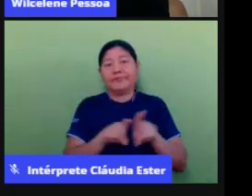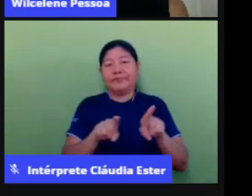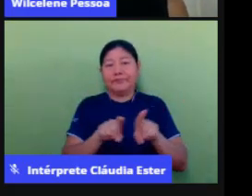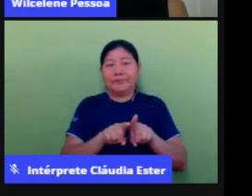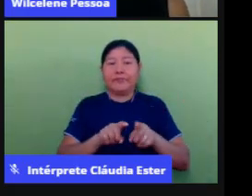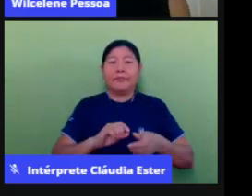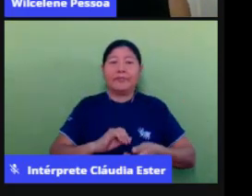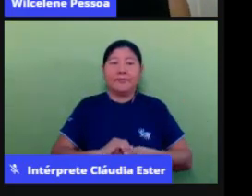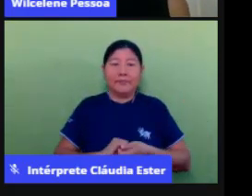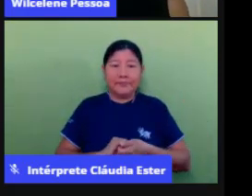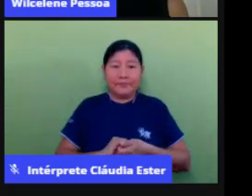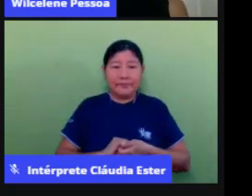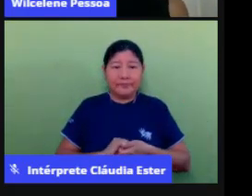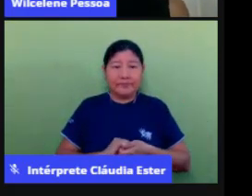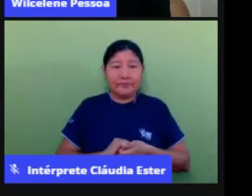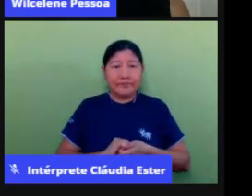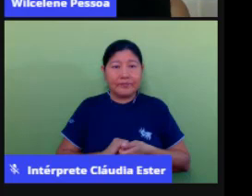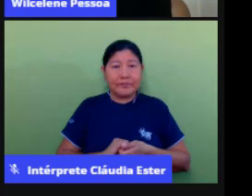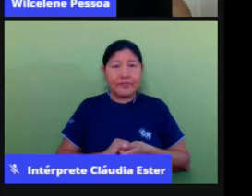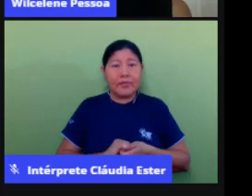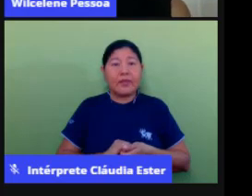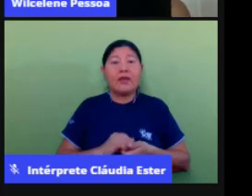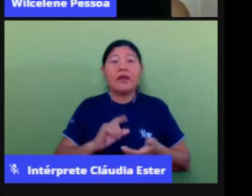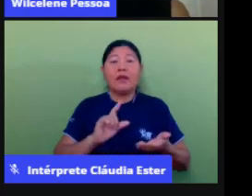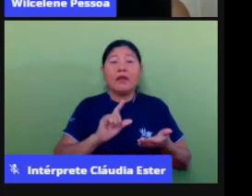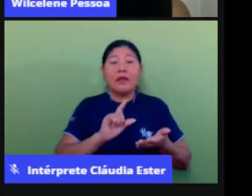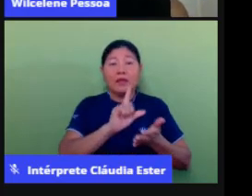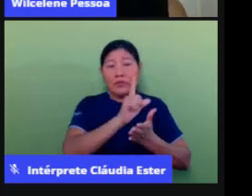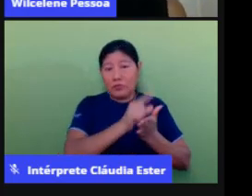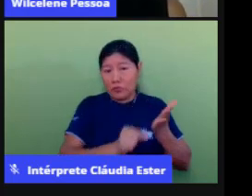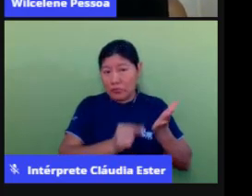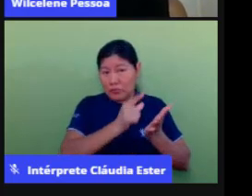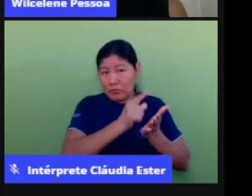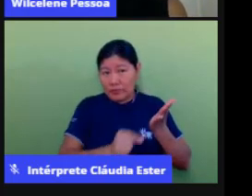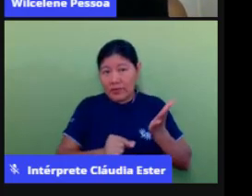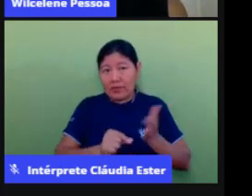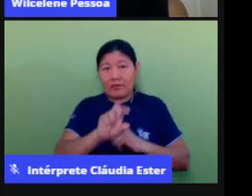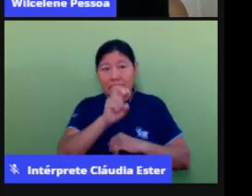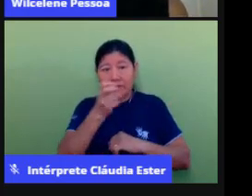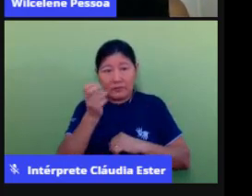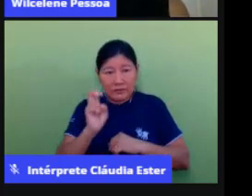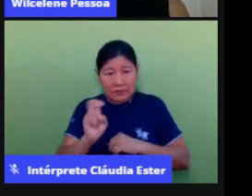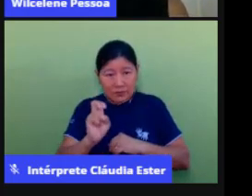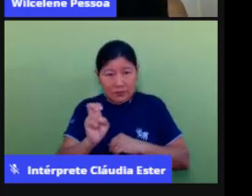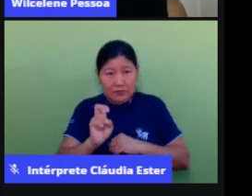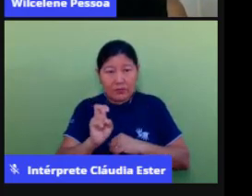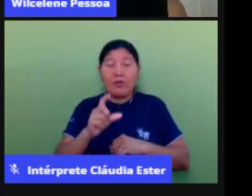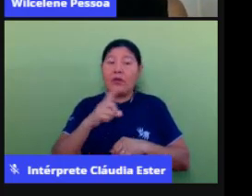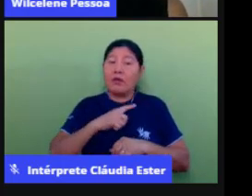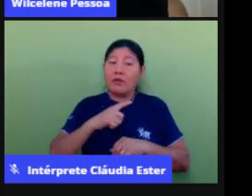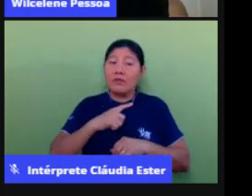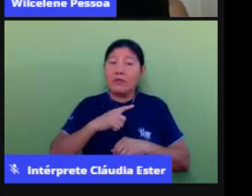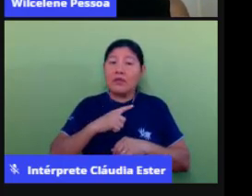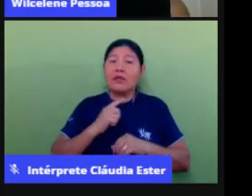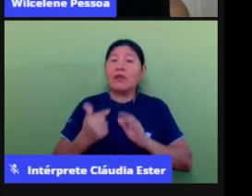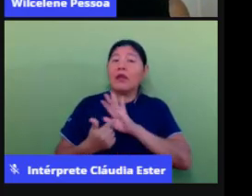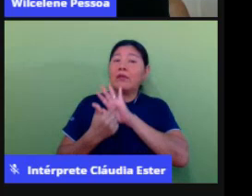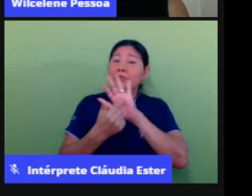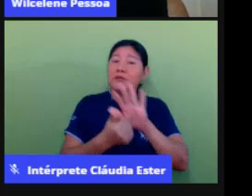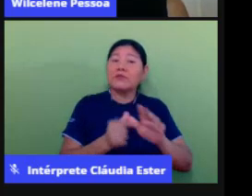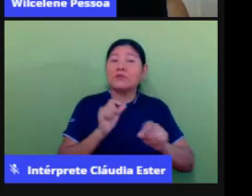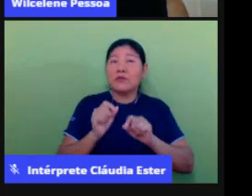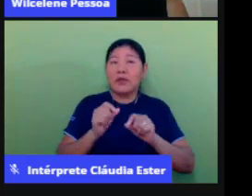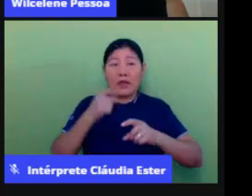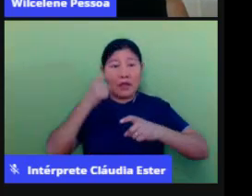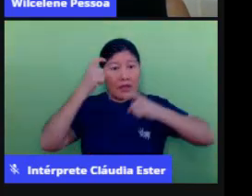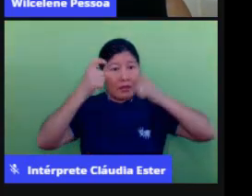favor. No parágrafo 5º, né, nós temos o destaque de que é uma preocupação para que os alunos e os